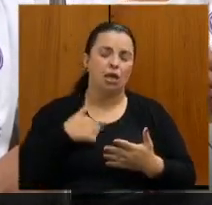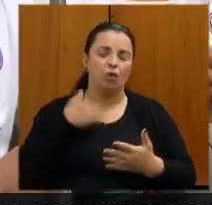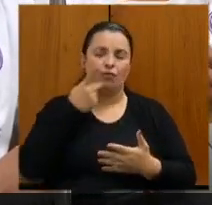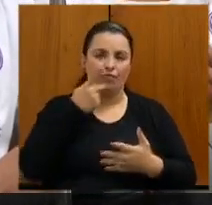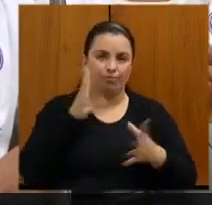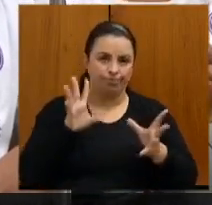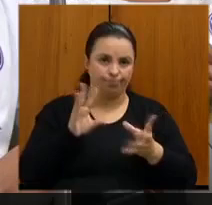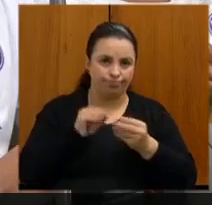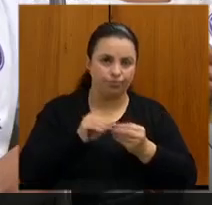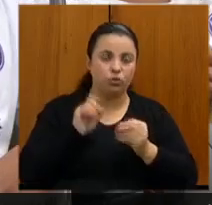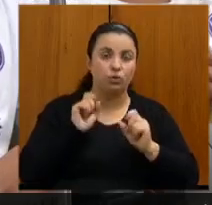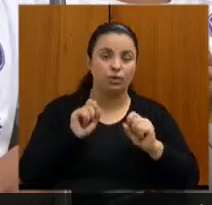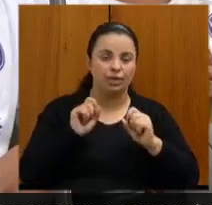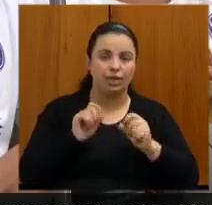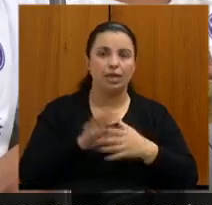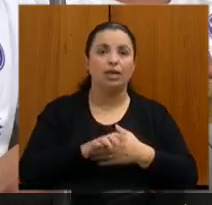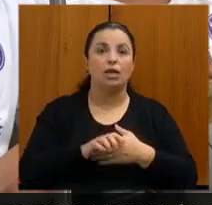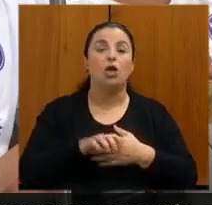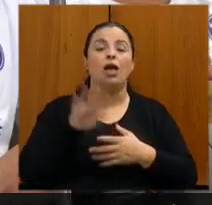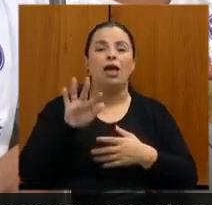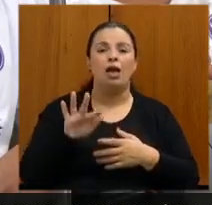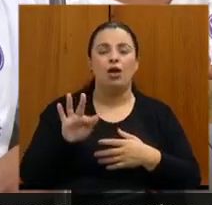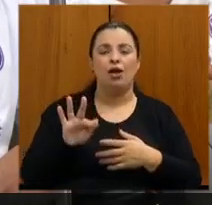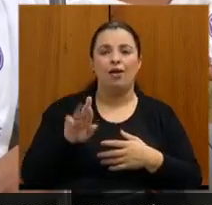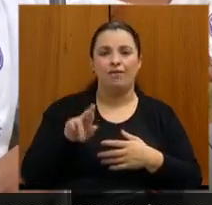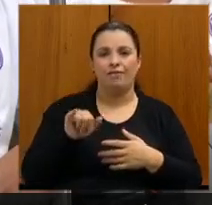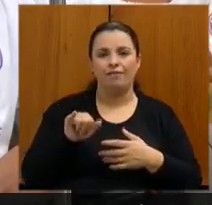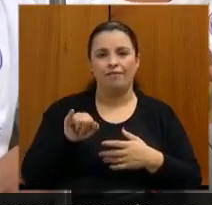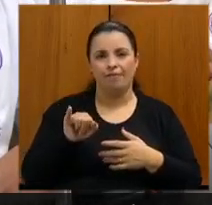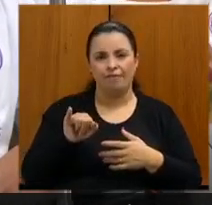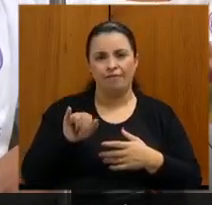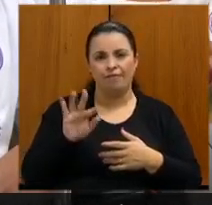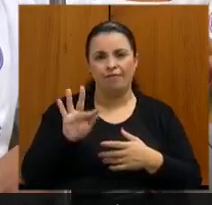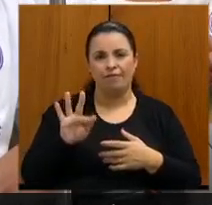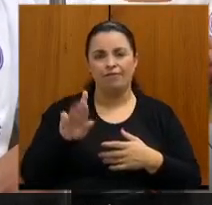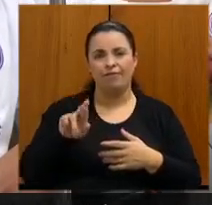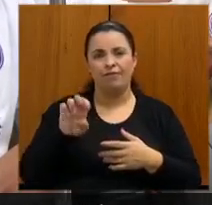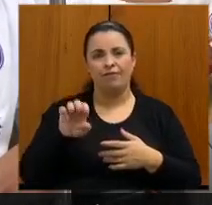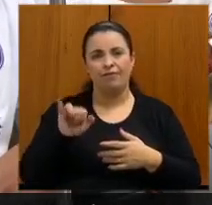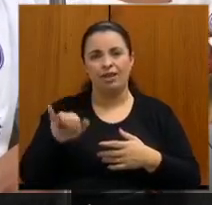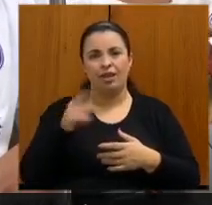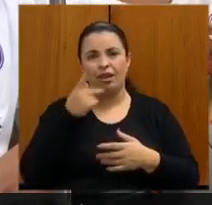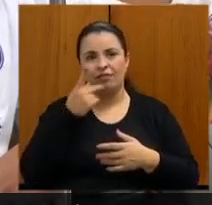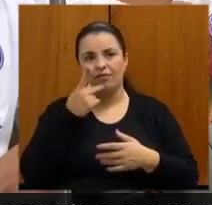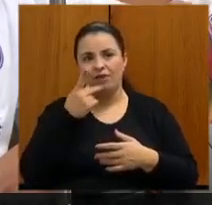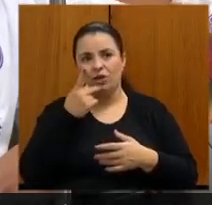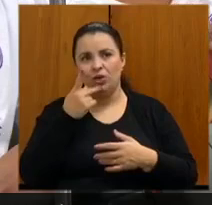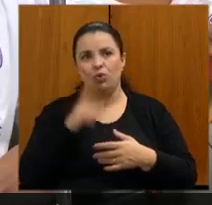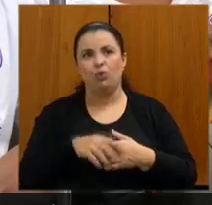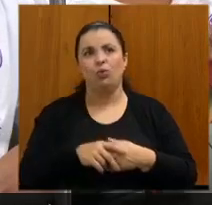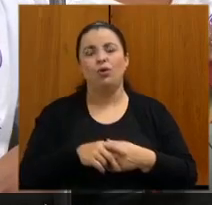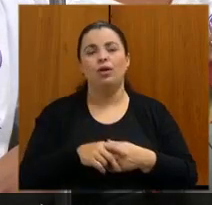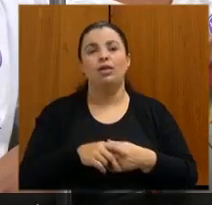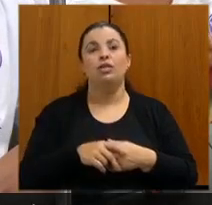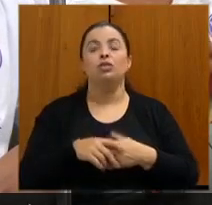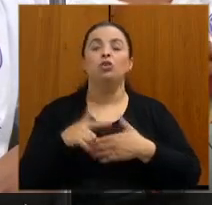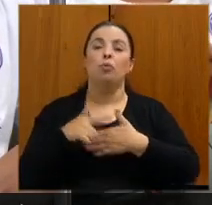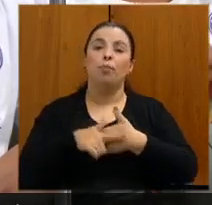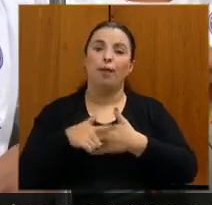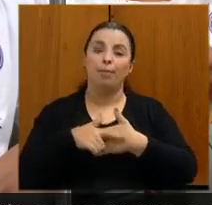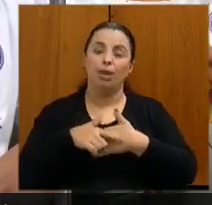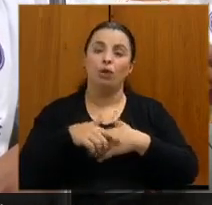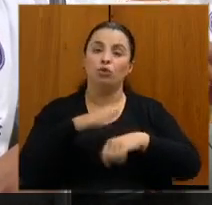além dessa coisa do que o frei gilvander colocou de ter um papel de